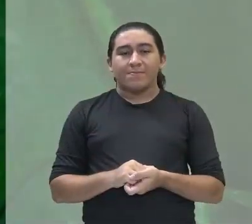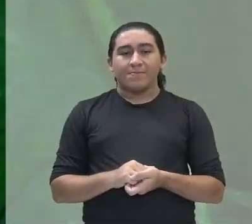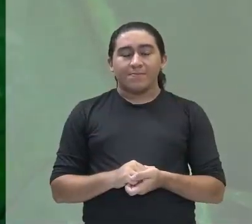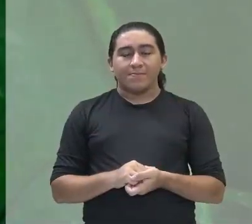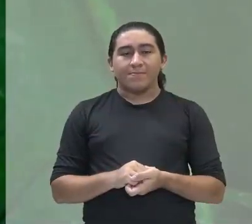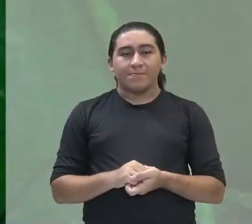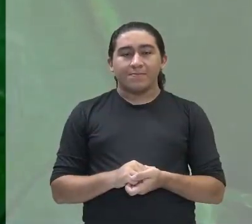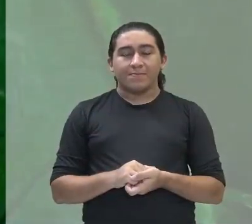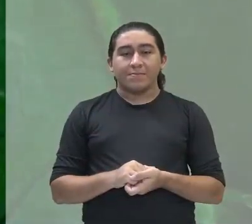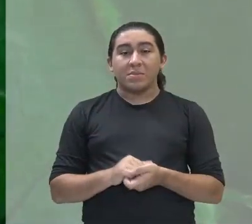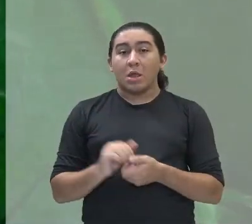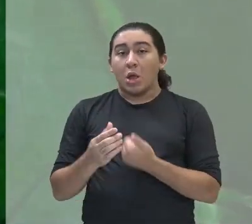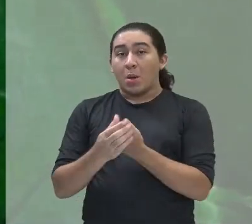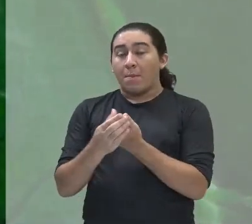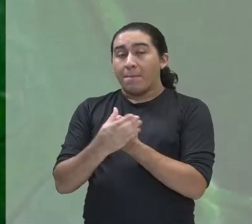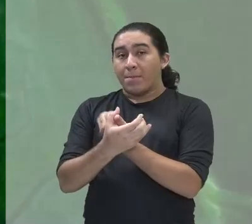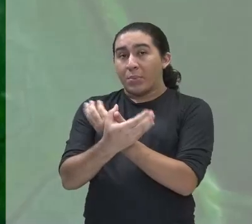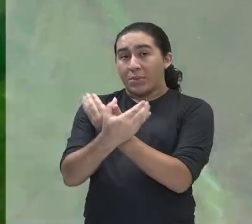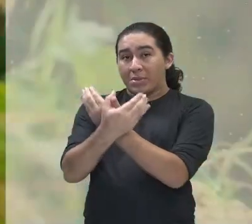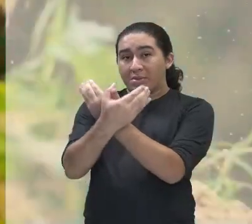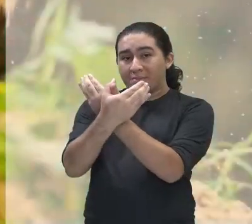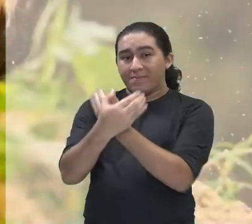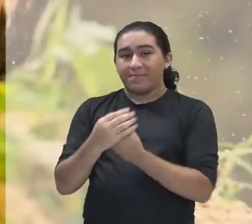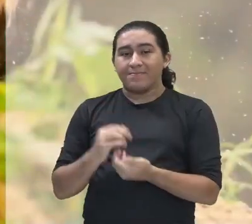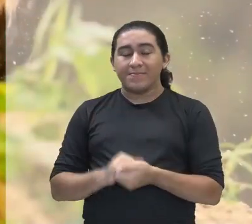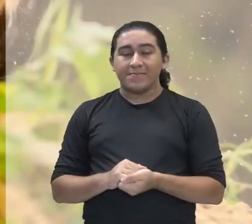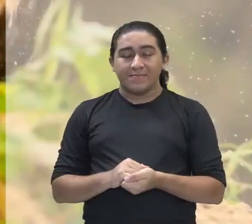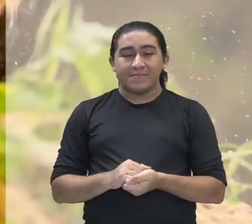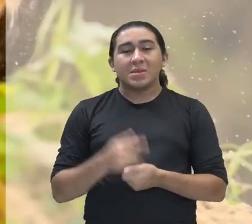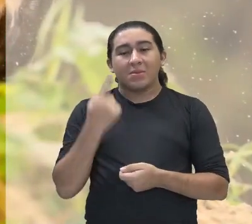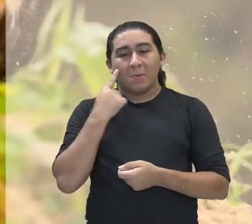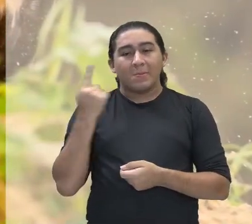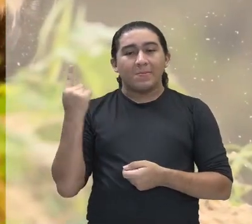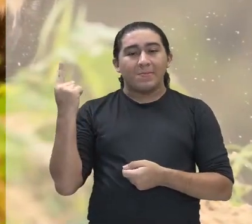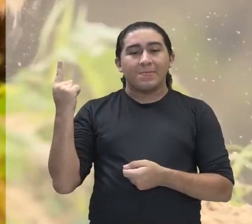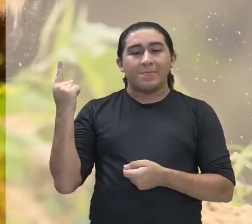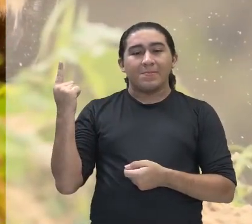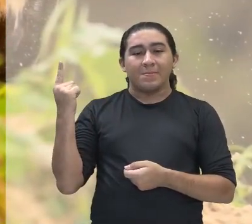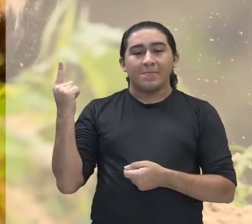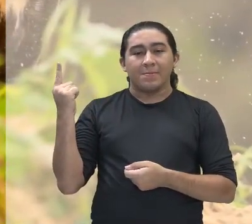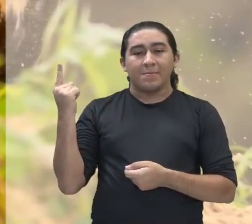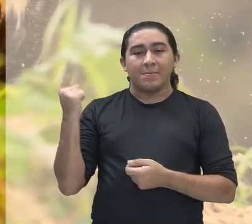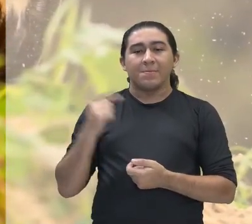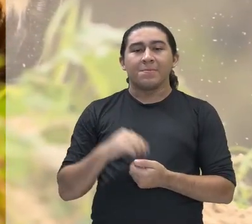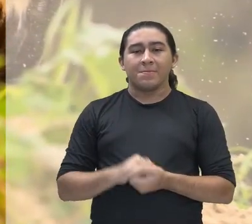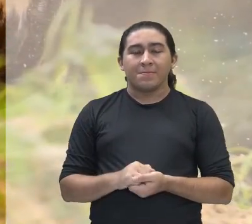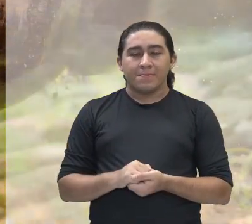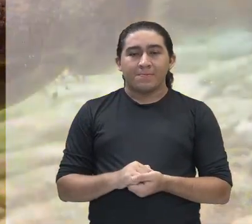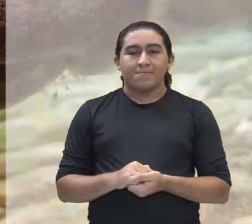Butterfly, borboleta. Giant otter, ariranha.